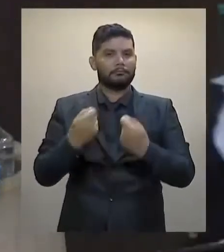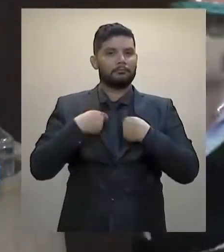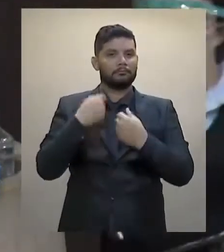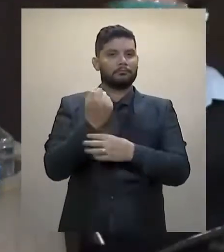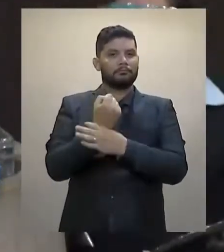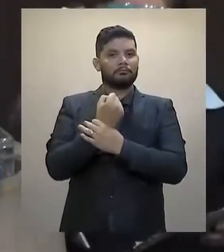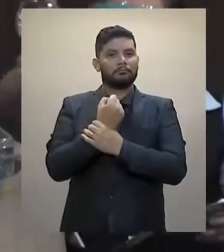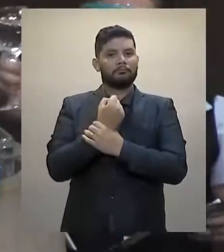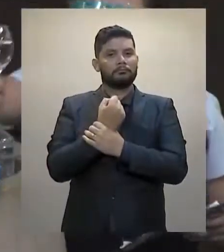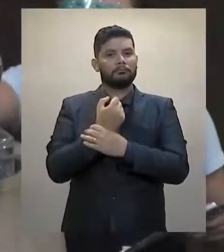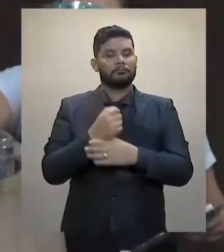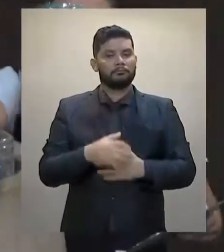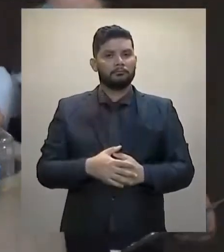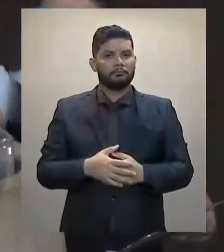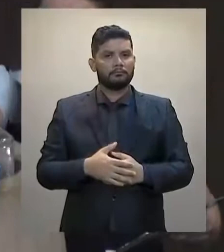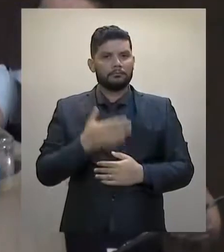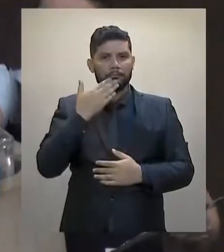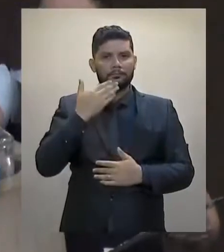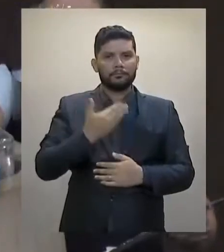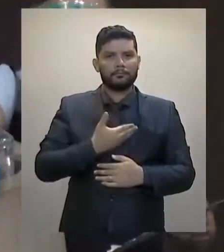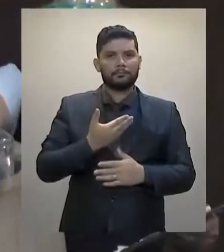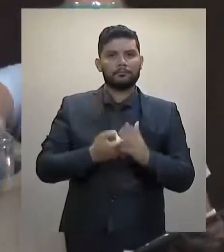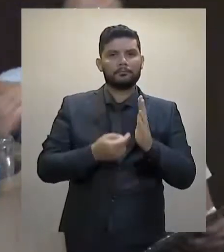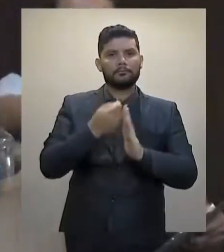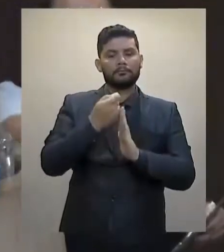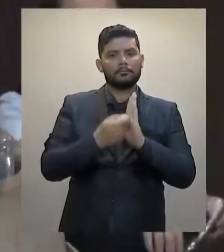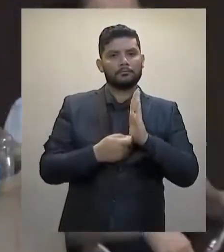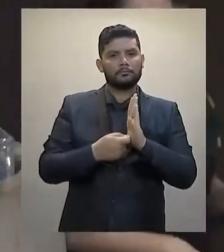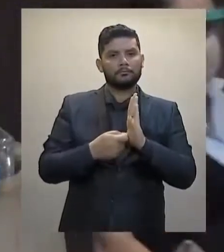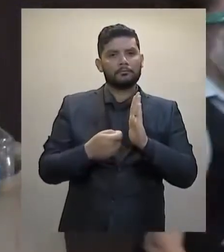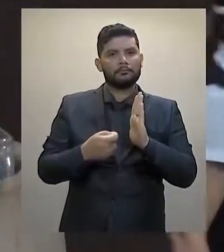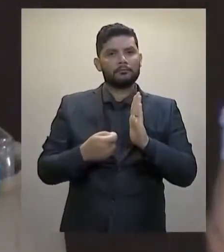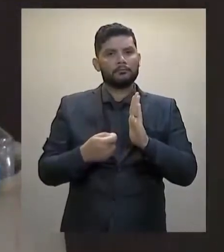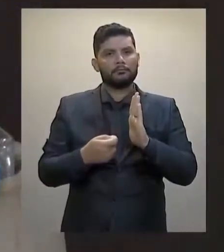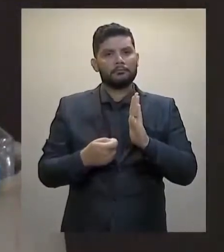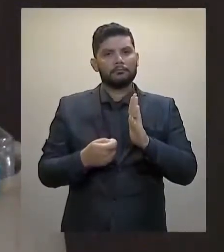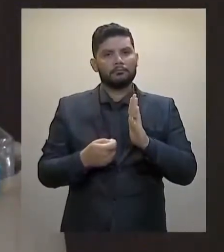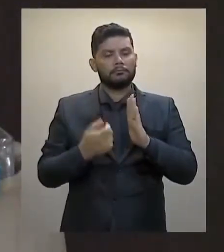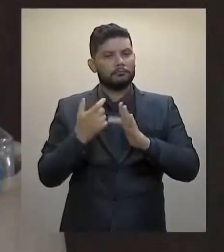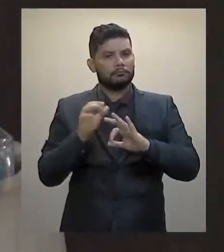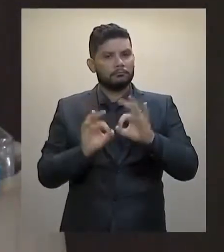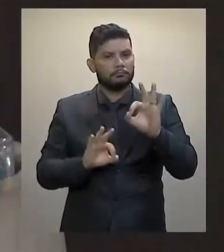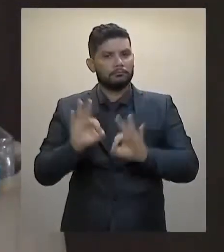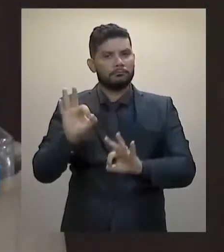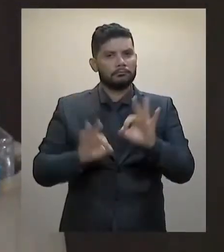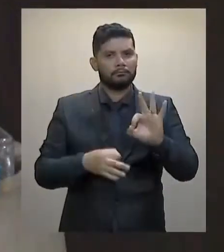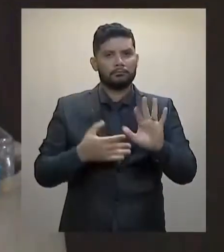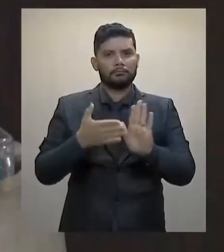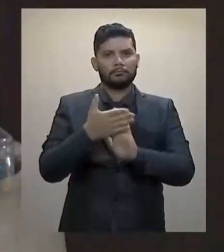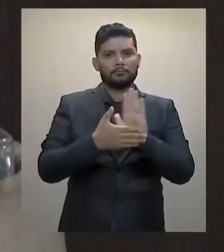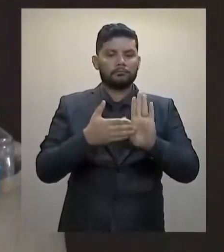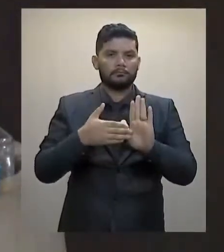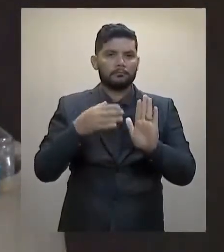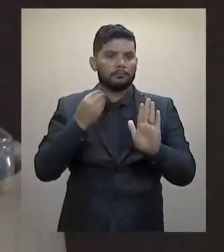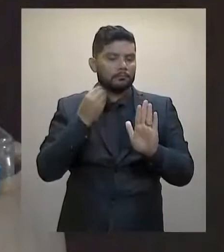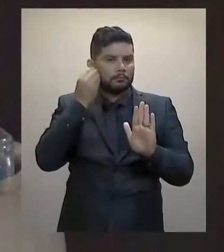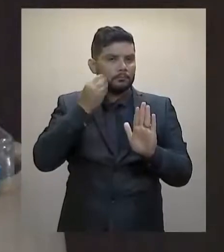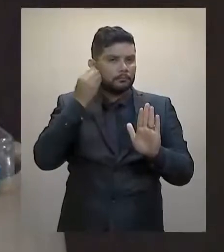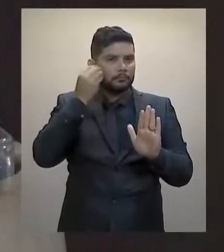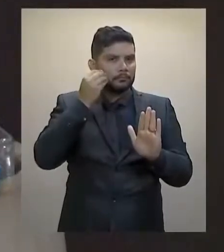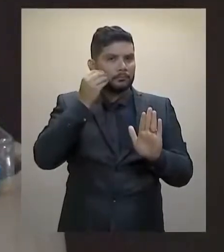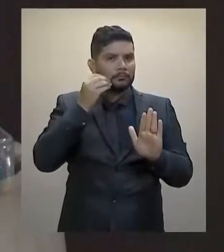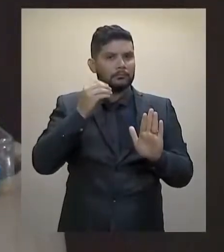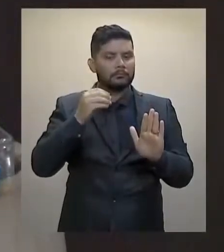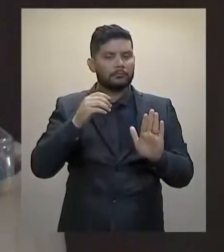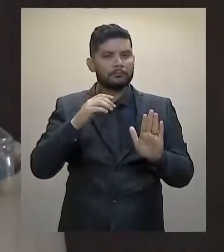quando me era solicitado uma nota técnica ou um parecer, eu elaborava, com base no meu conhecimento, nas minhas convicções